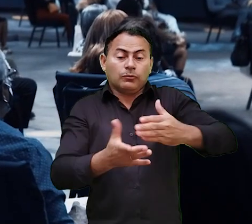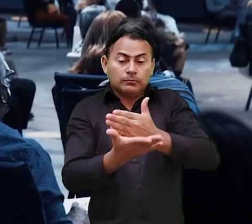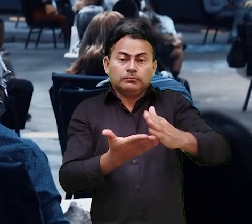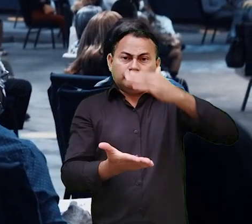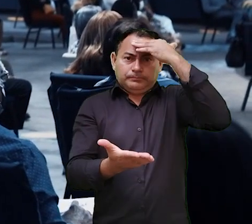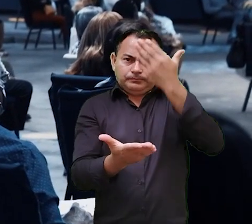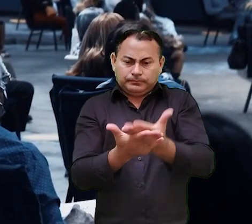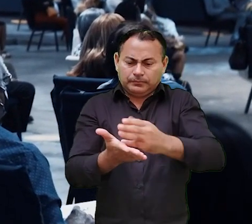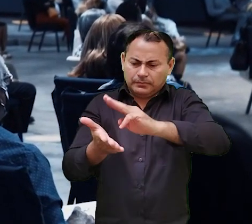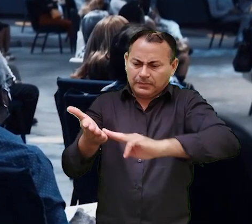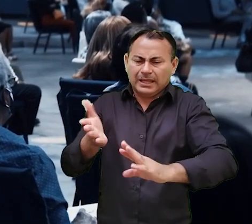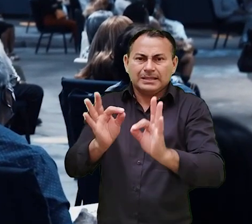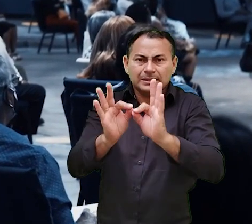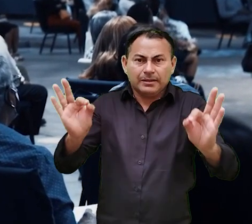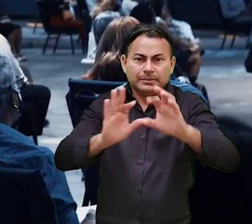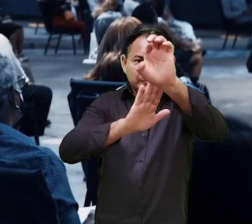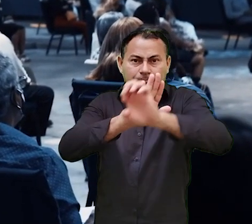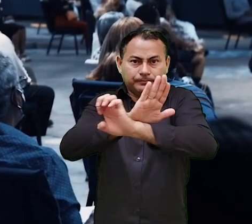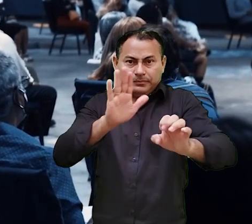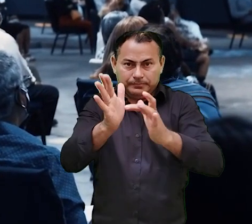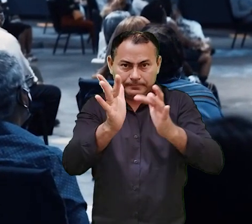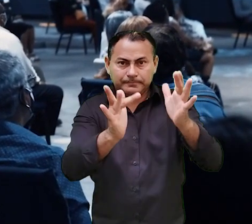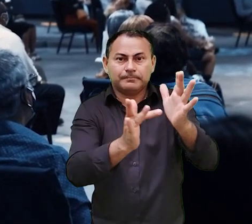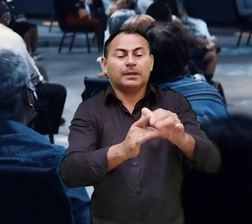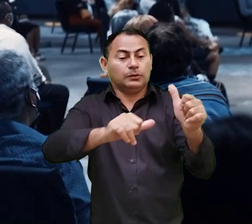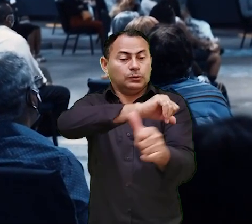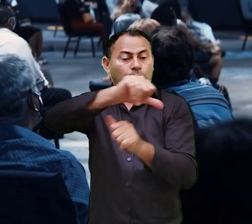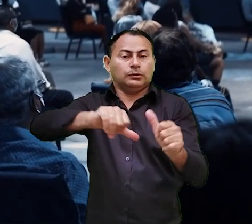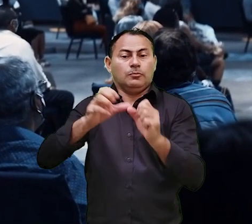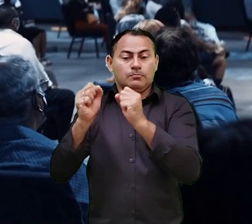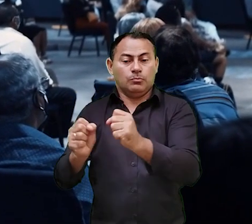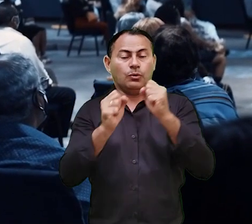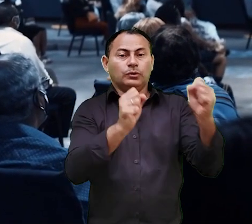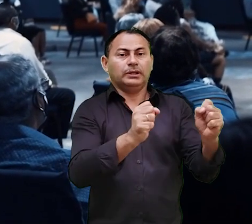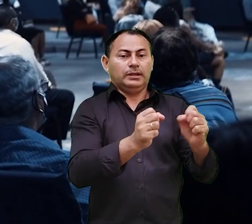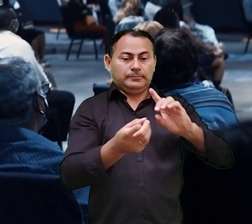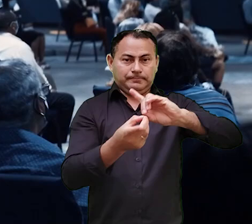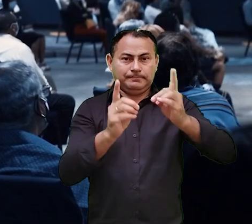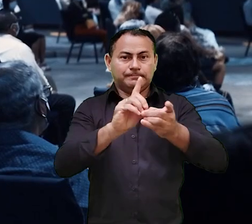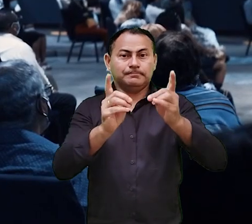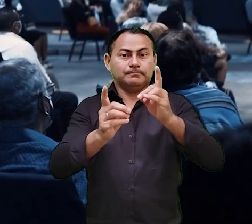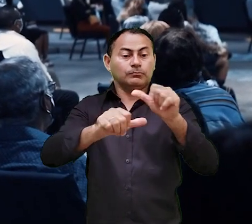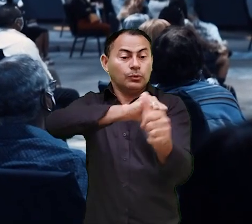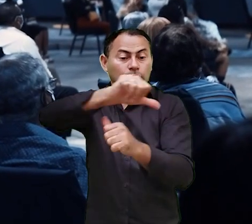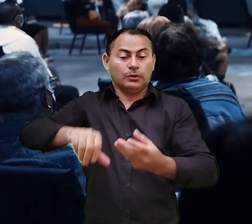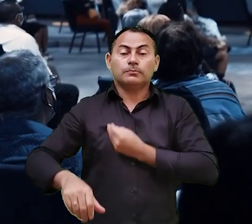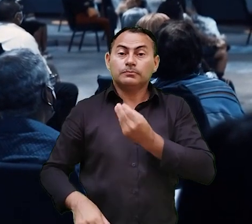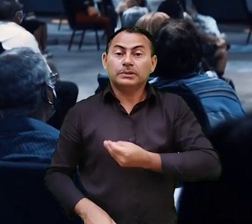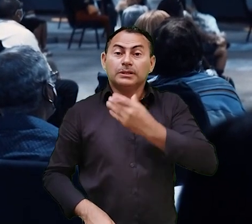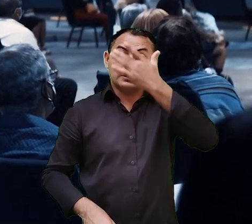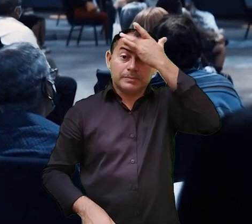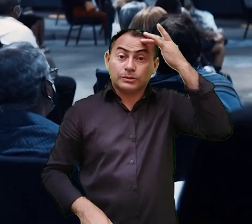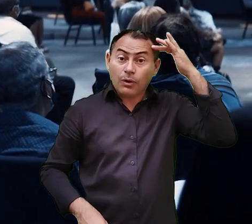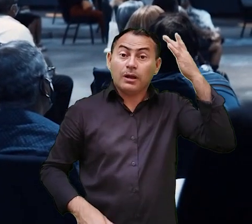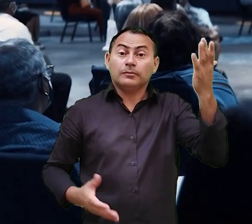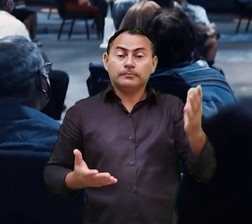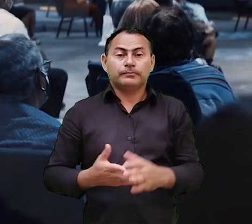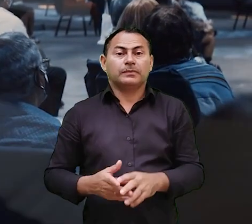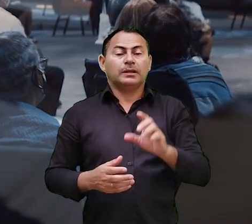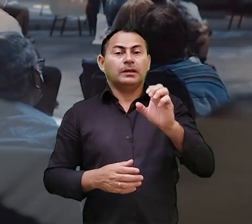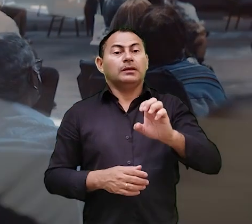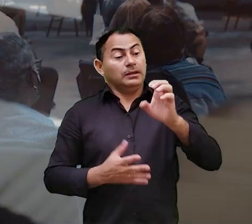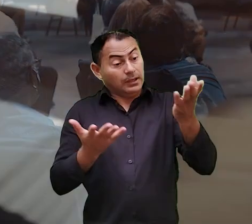Mas quando o povo creu, a mensagem simples do Evangelho de Jesus Cristo tornou-se um poder dinâmico que mudou